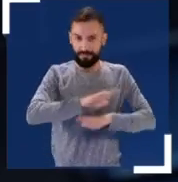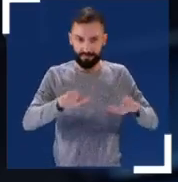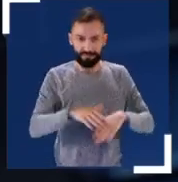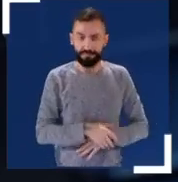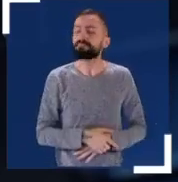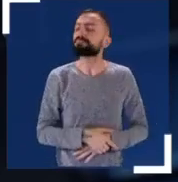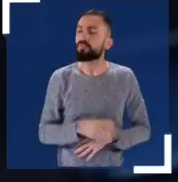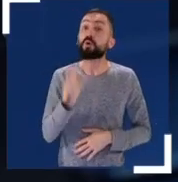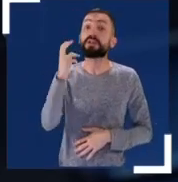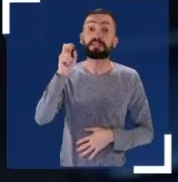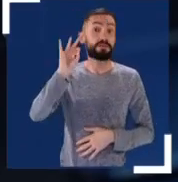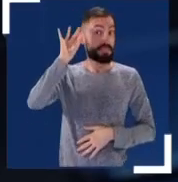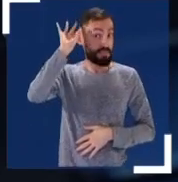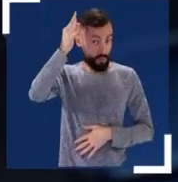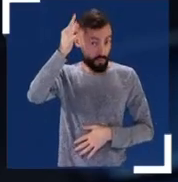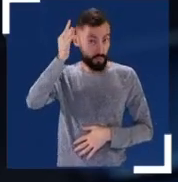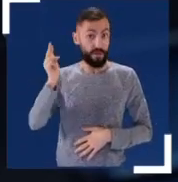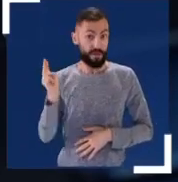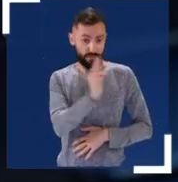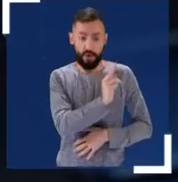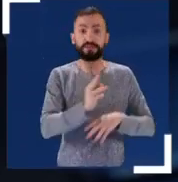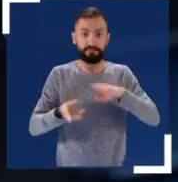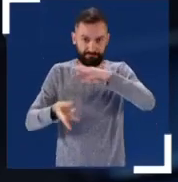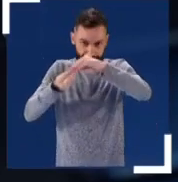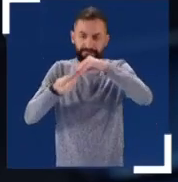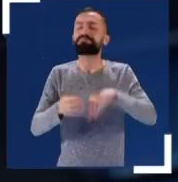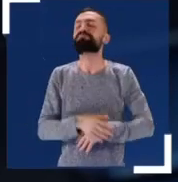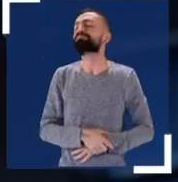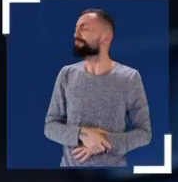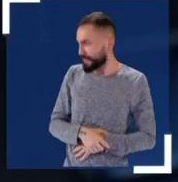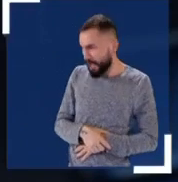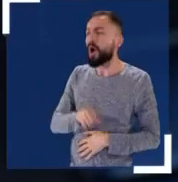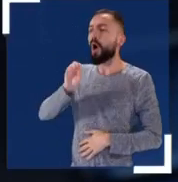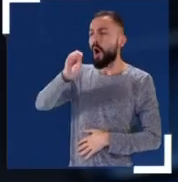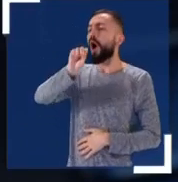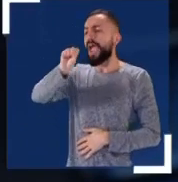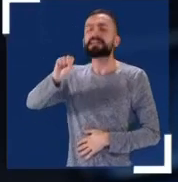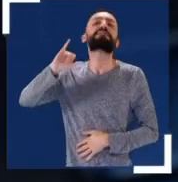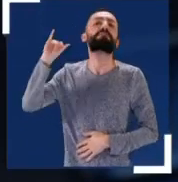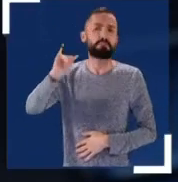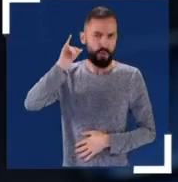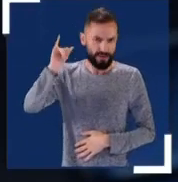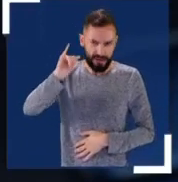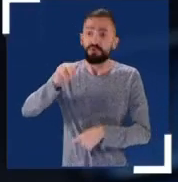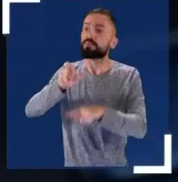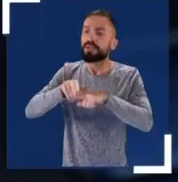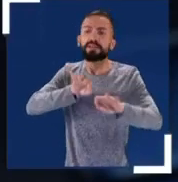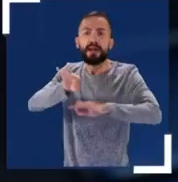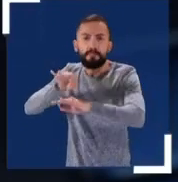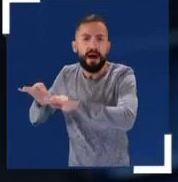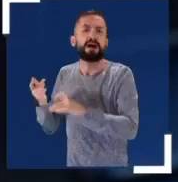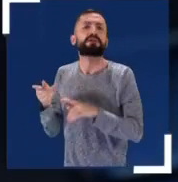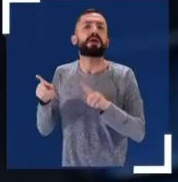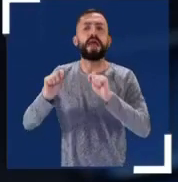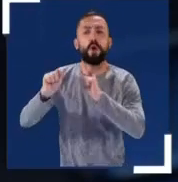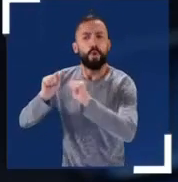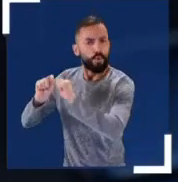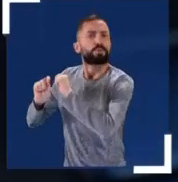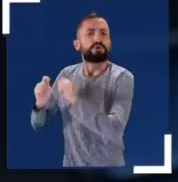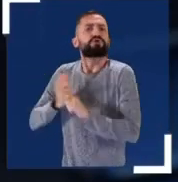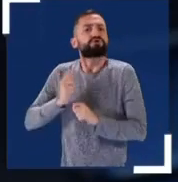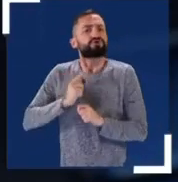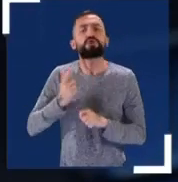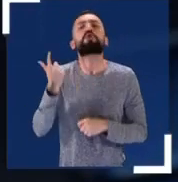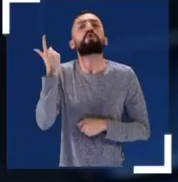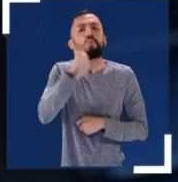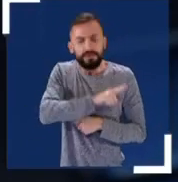segundos. Márcio, as OS são importantes porque elas operam bem, com mais economia, com mais eficiência e atendem melhor as crianças